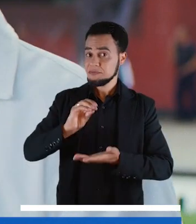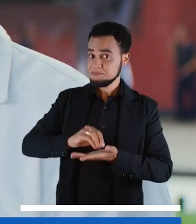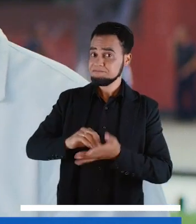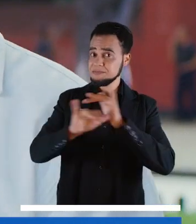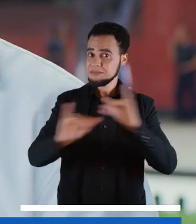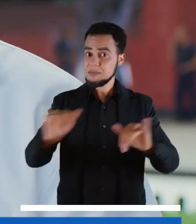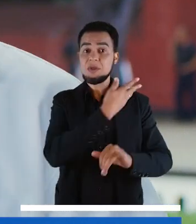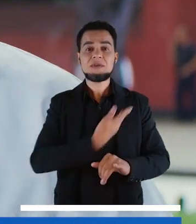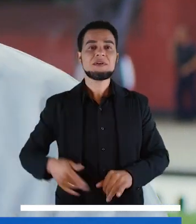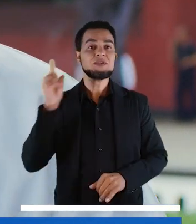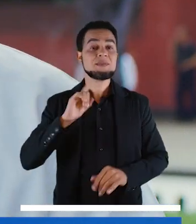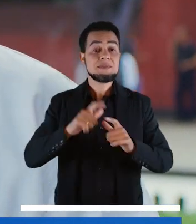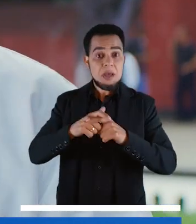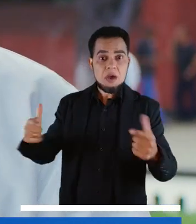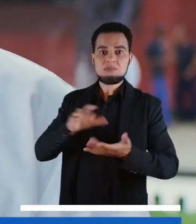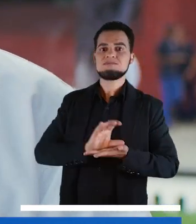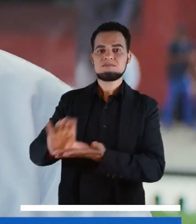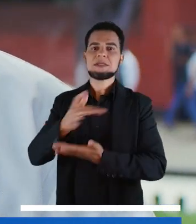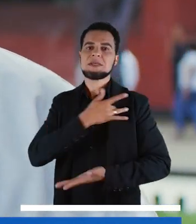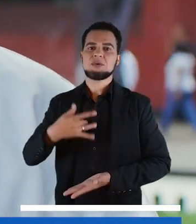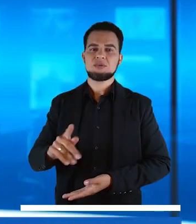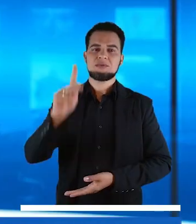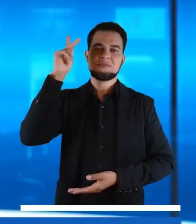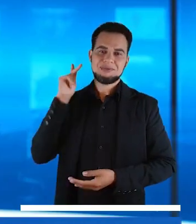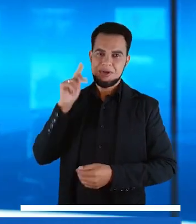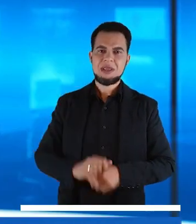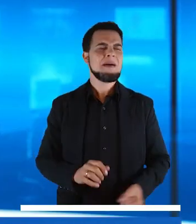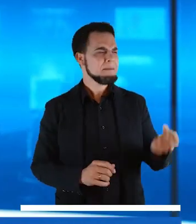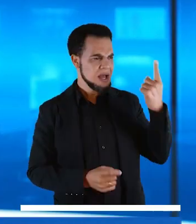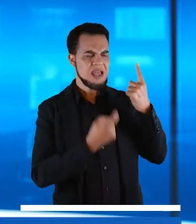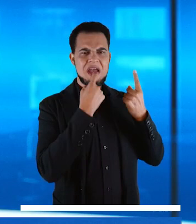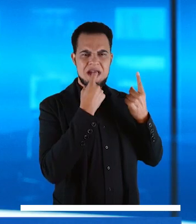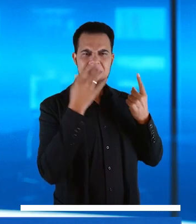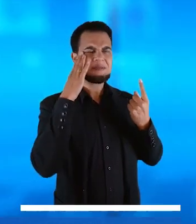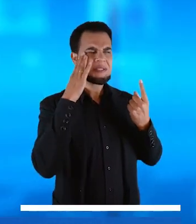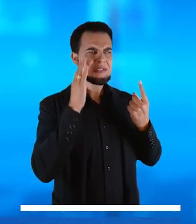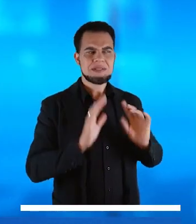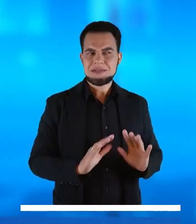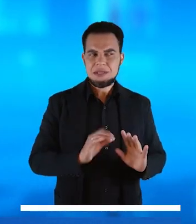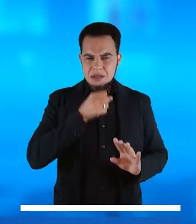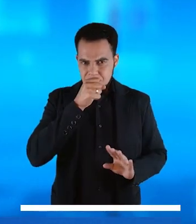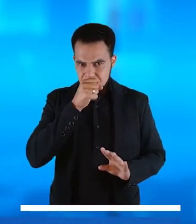Só faltou dizer que o governo de Minas fez o maior investimento em saúde da história. Caraca, que inveja, sabia?